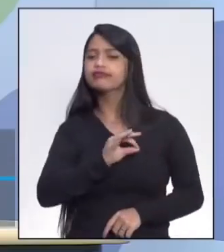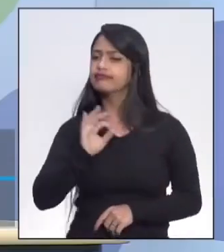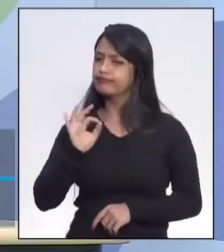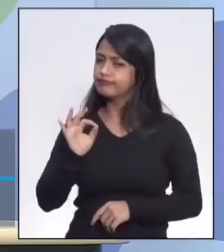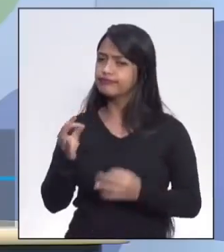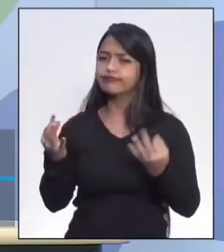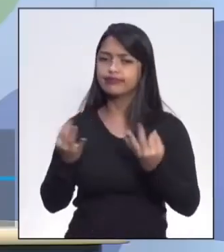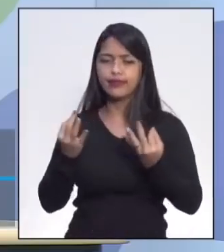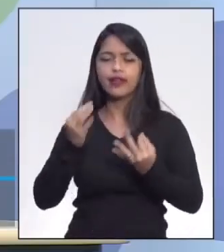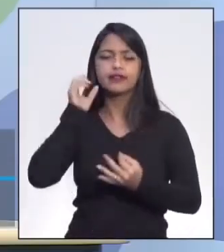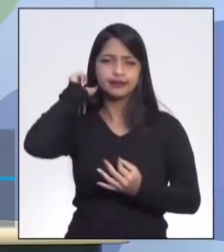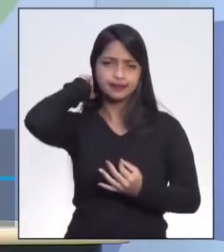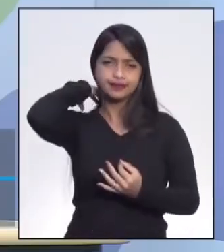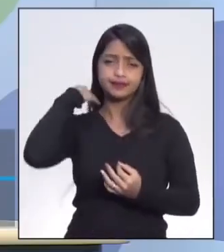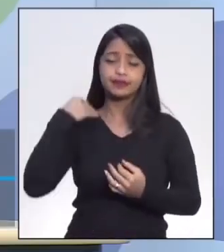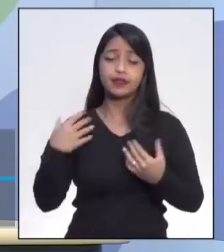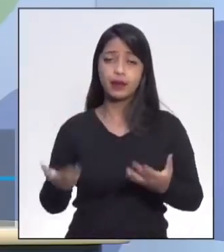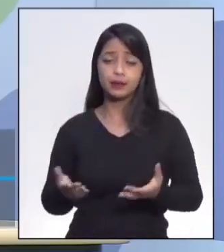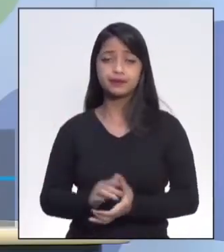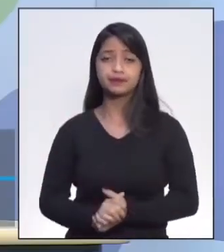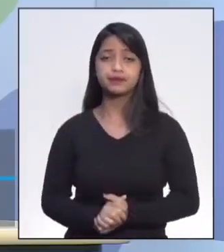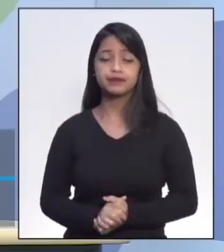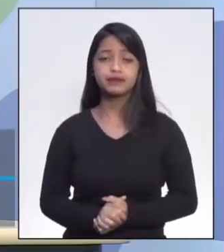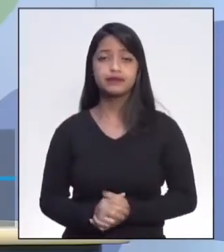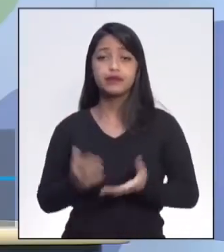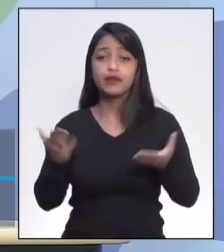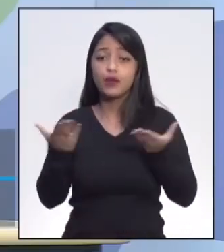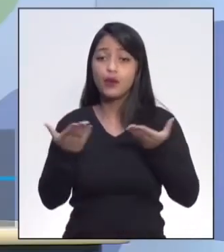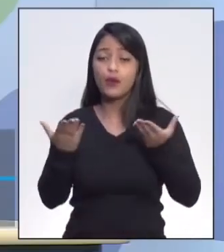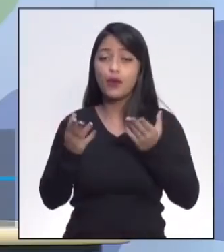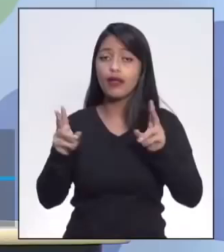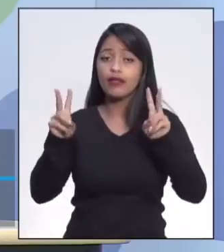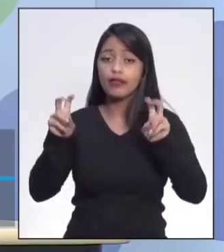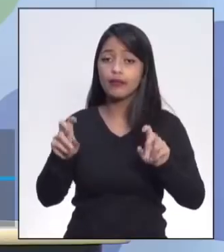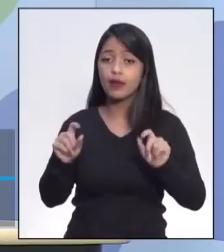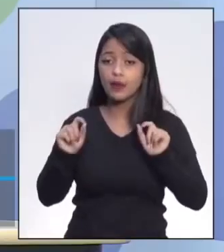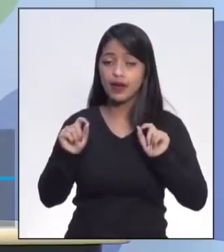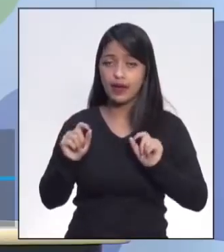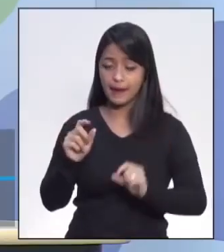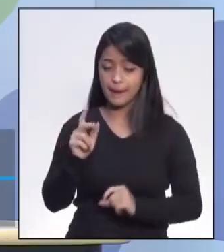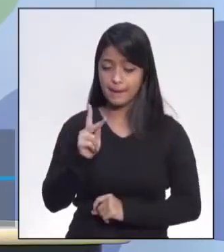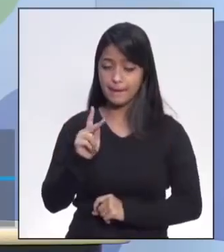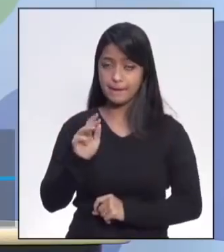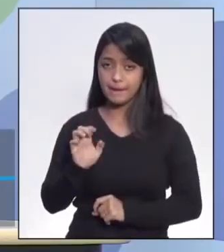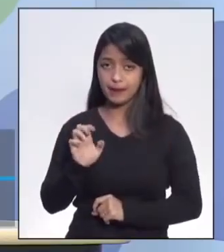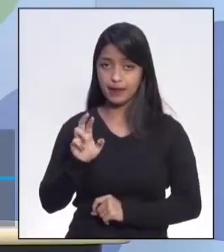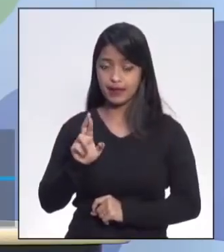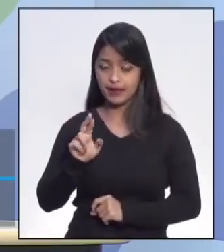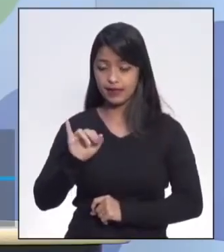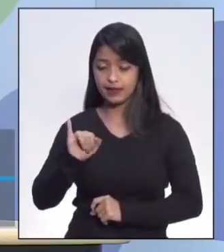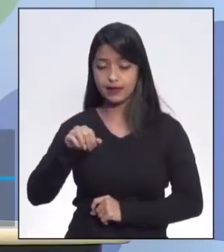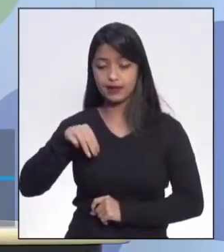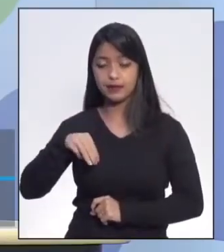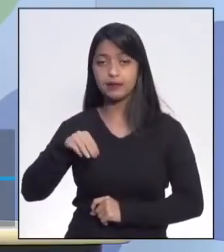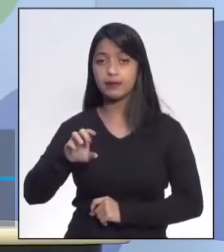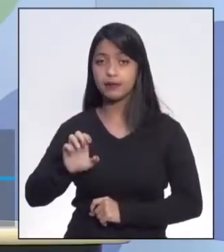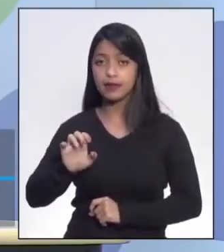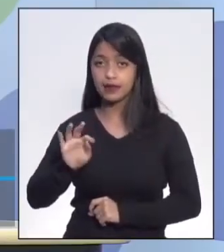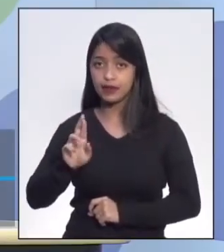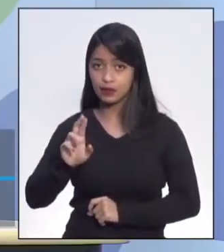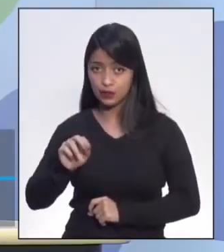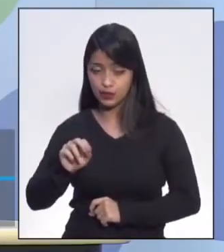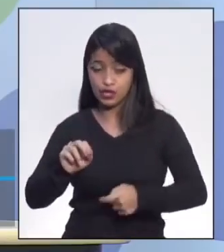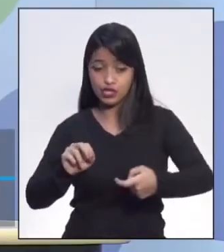para essa situação aqui, como a gente está tratando de perímetro, tá, os valores de x eles não podem assumir situações,